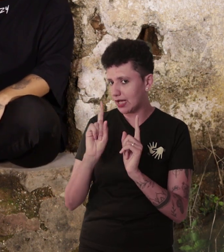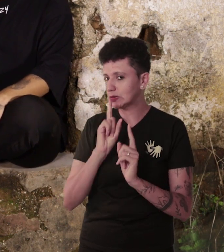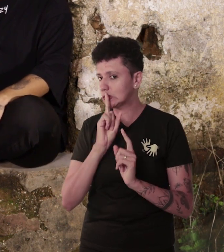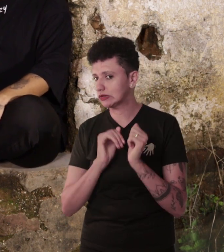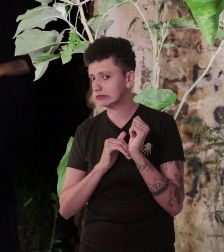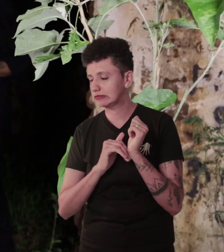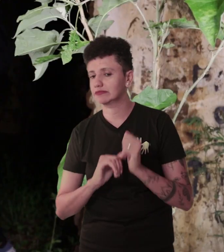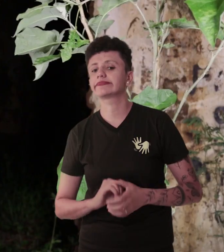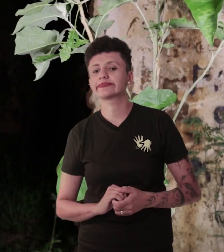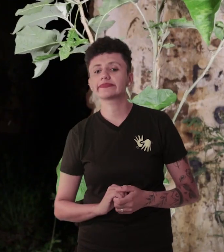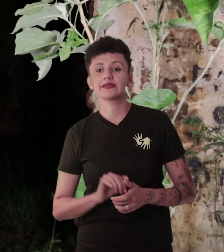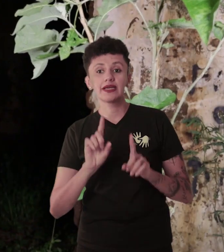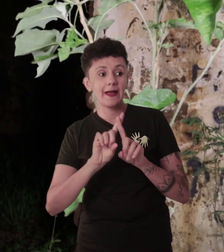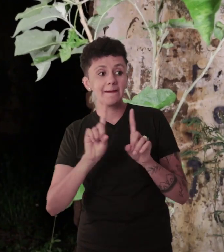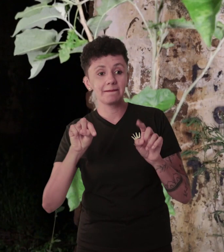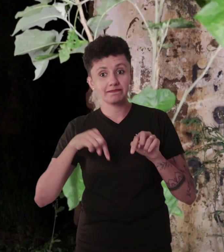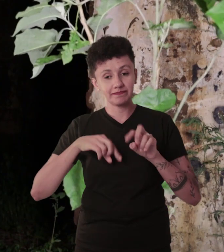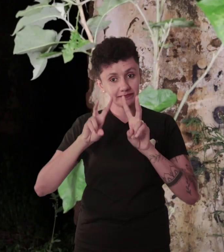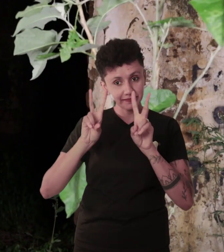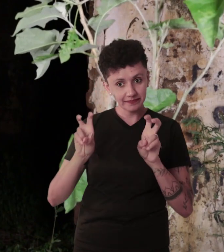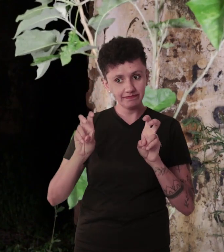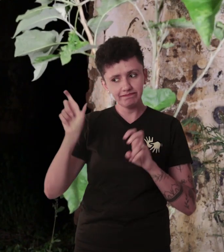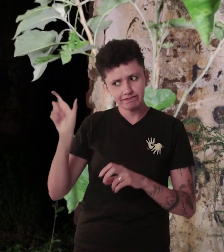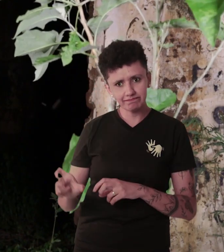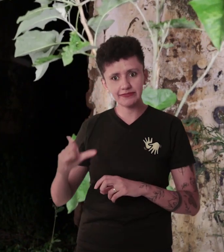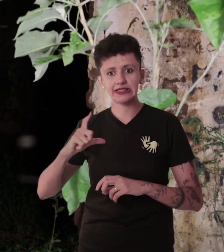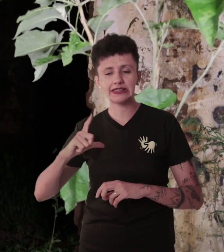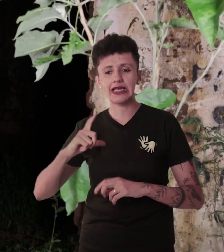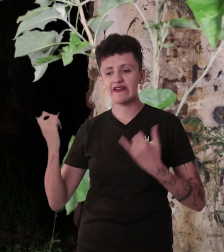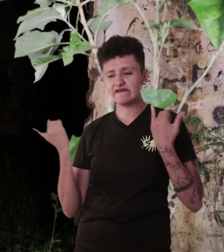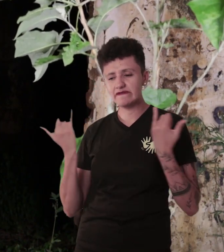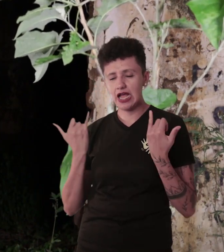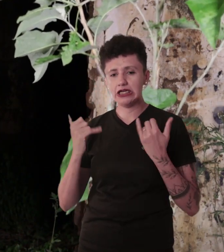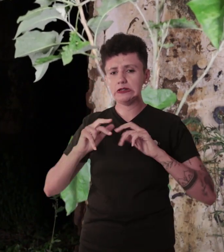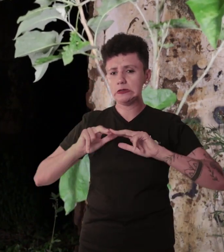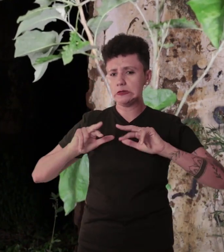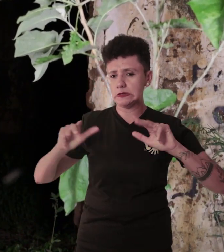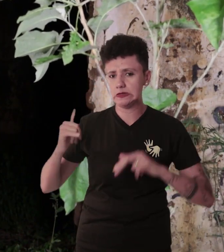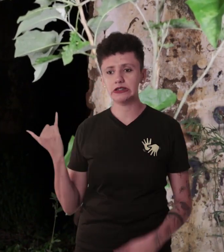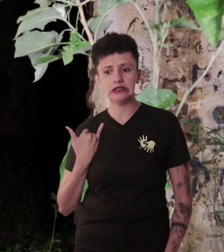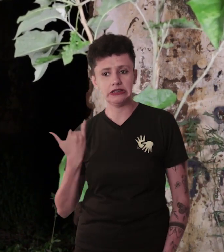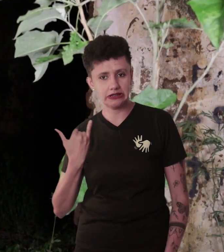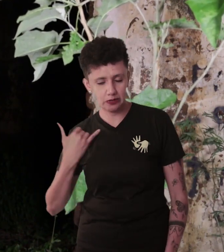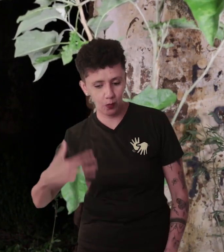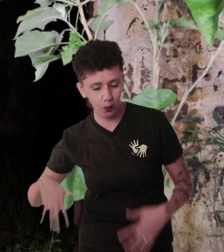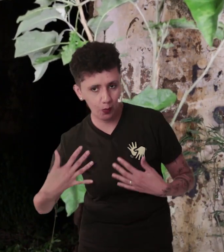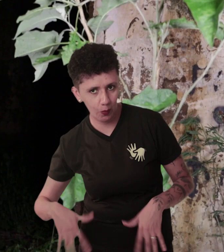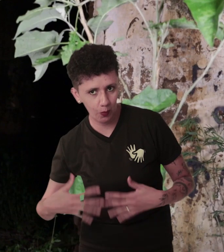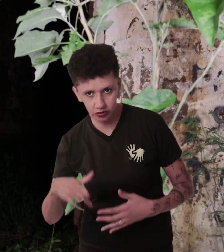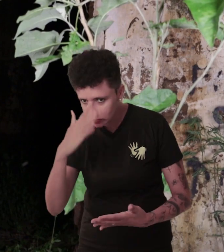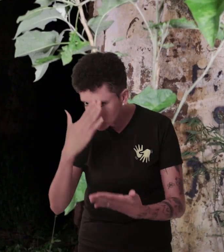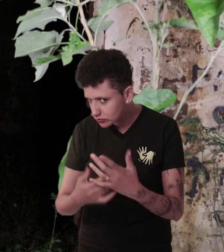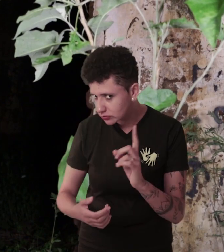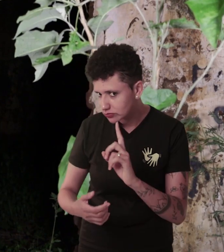viu? É segredo. Nós vamos falar com a itapajaense que tem muitas histórias e lendas para contar. Histórias bem cabeludas. E se tu